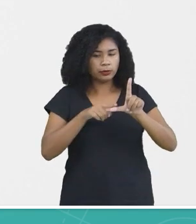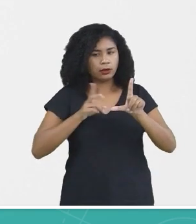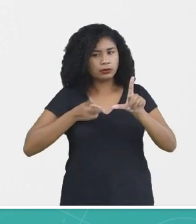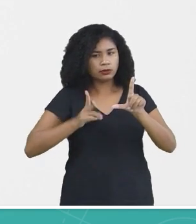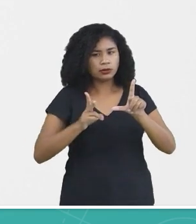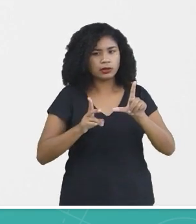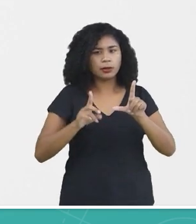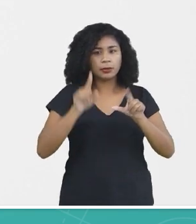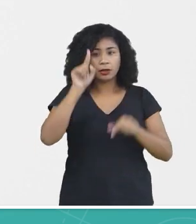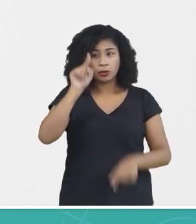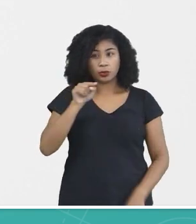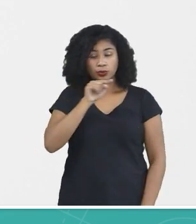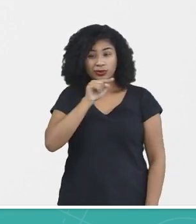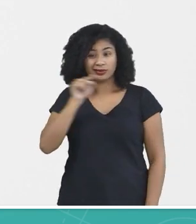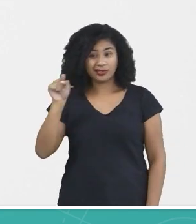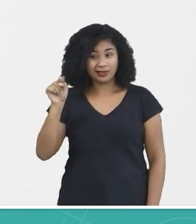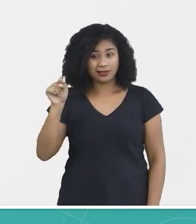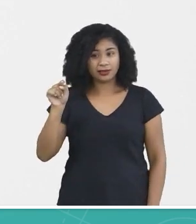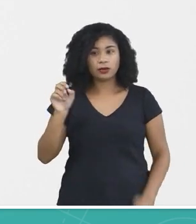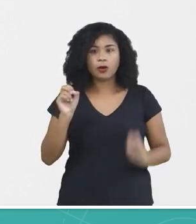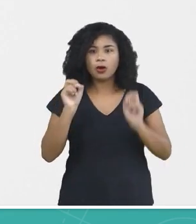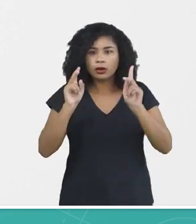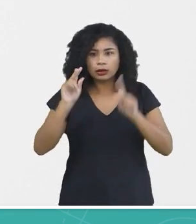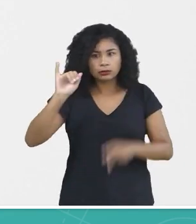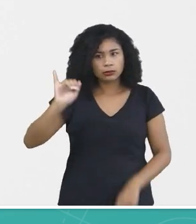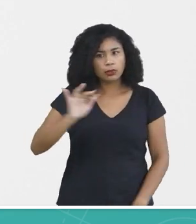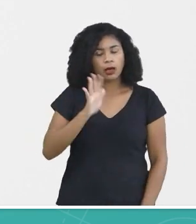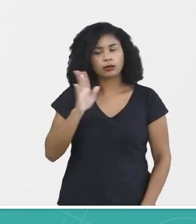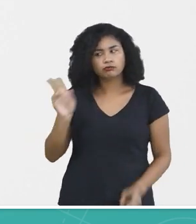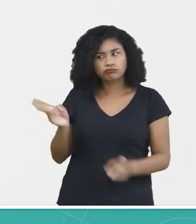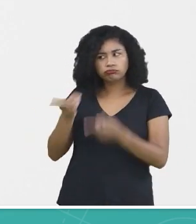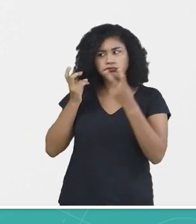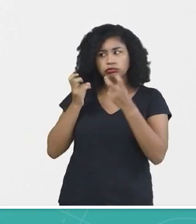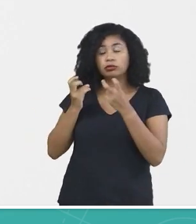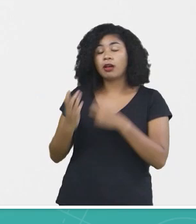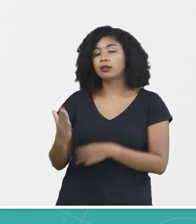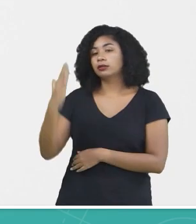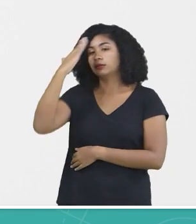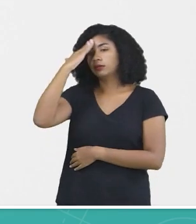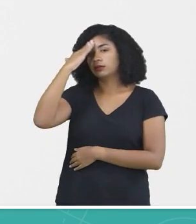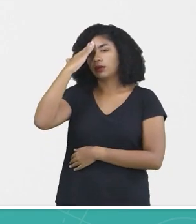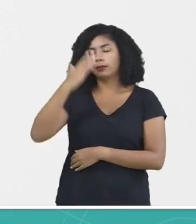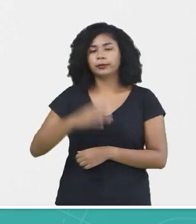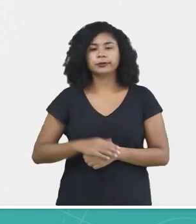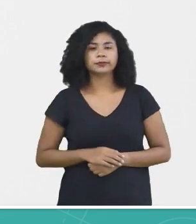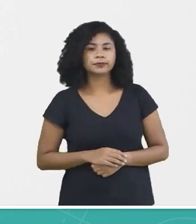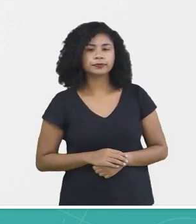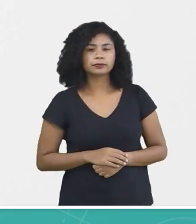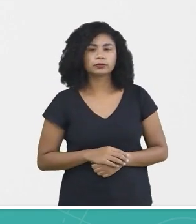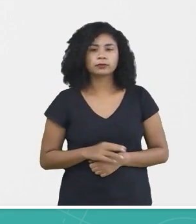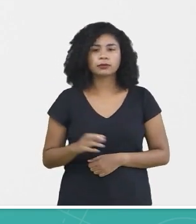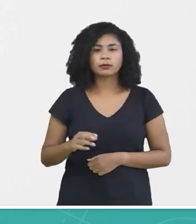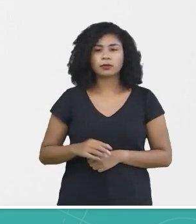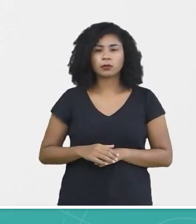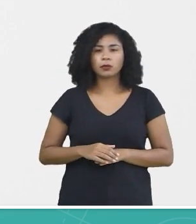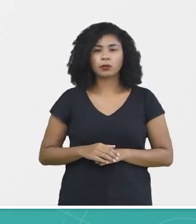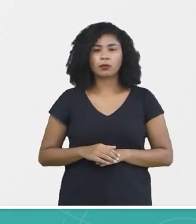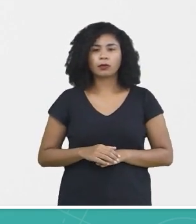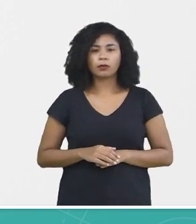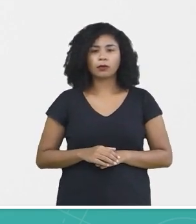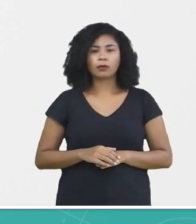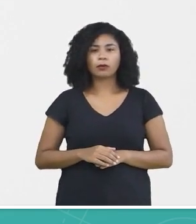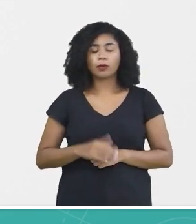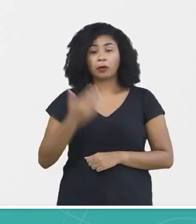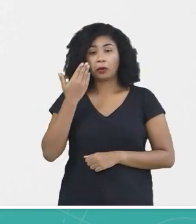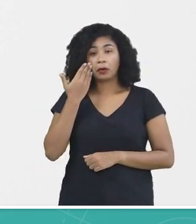bem interessante, né? Agora, reta paralela. R Olha, com essa simbologia em qualquer lugar do